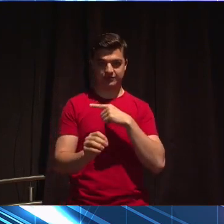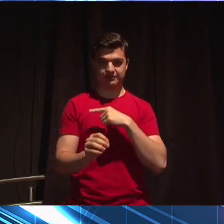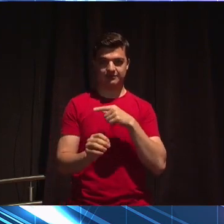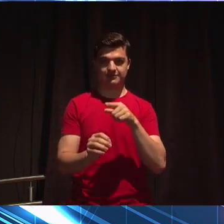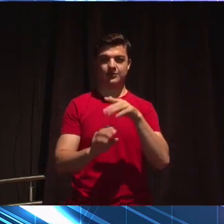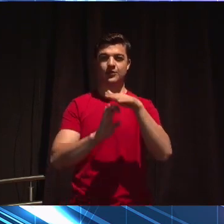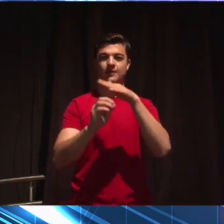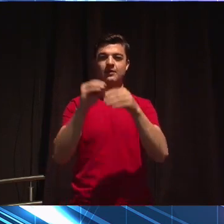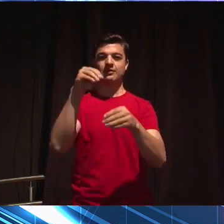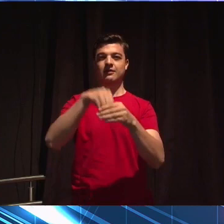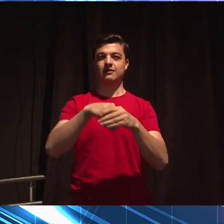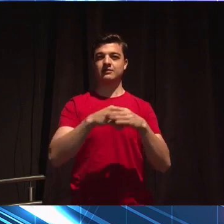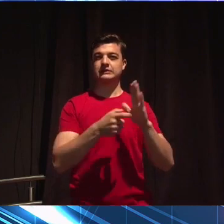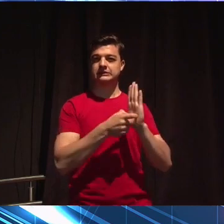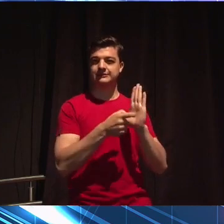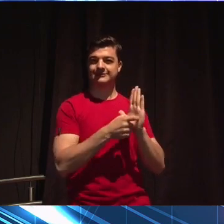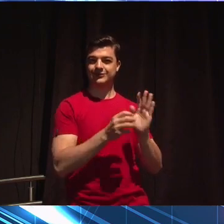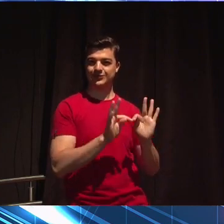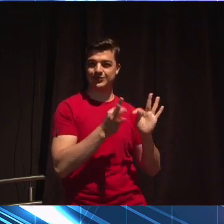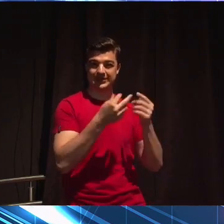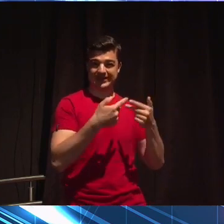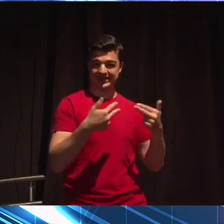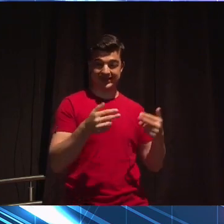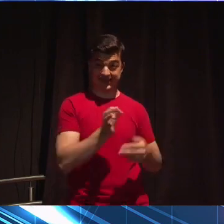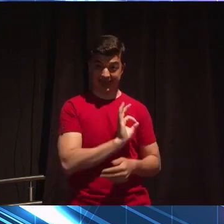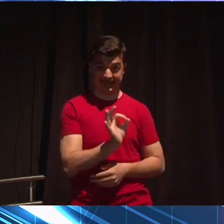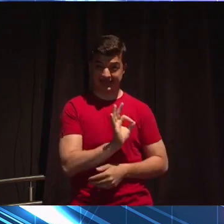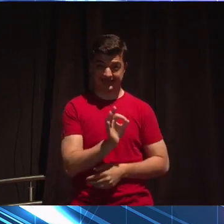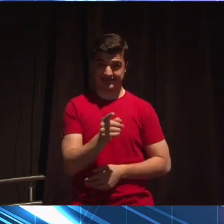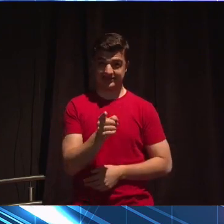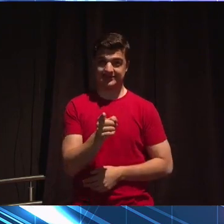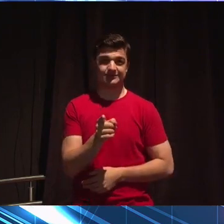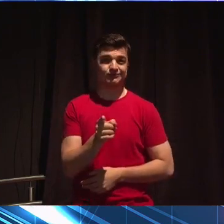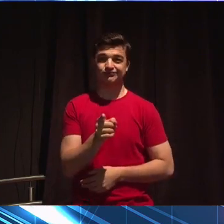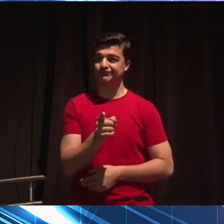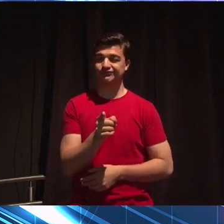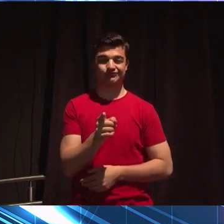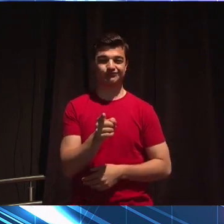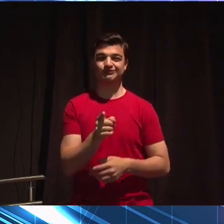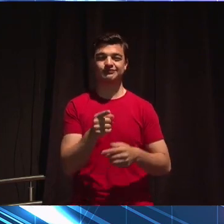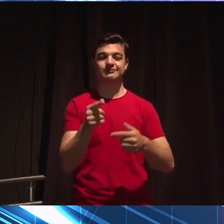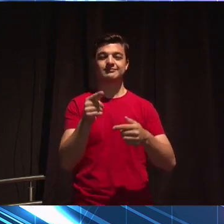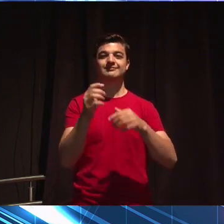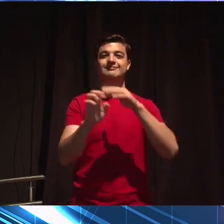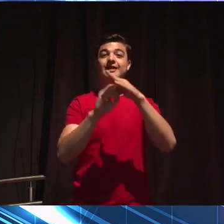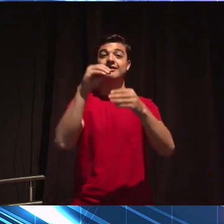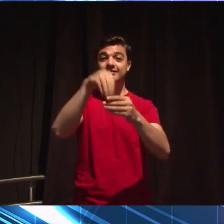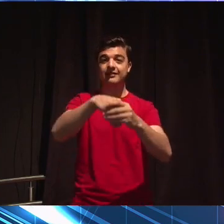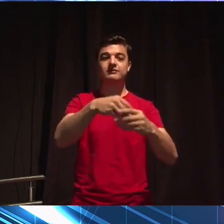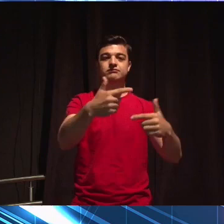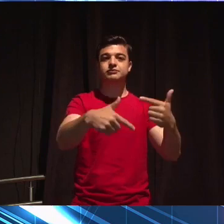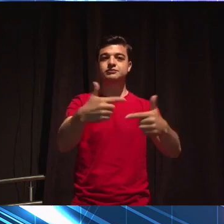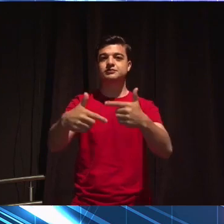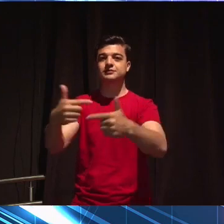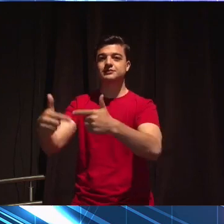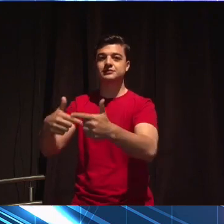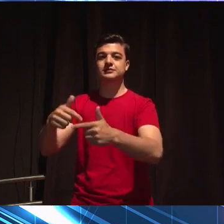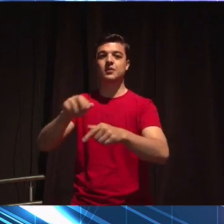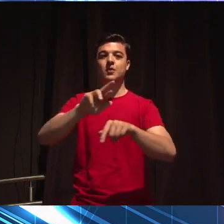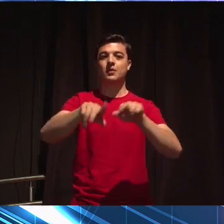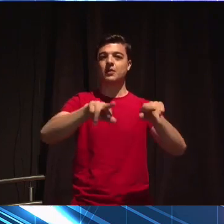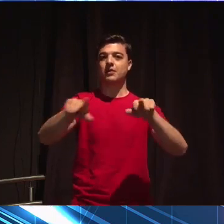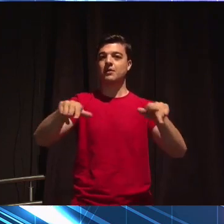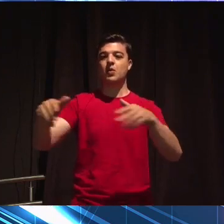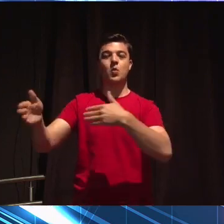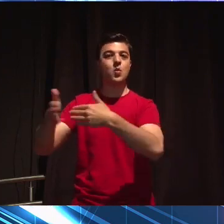suportada direta ou indiretamente por software. E você vai perceber que você não vai encontrar. Certo? Fazendo um exercício mais crítico, você vai perceber que